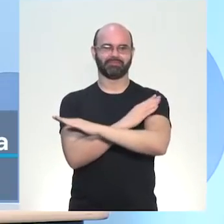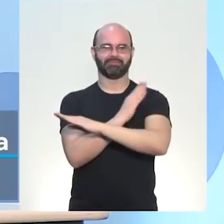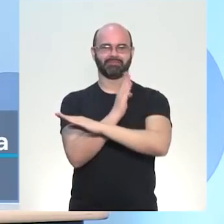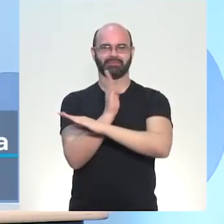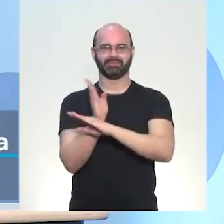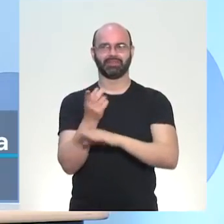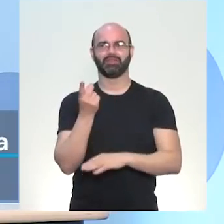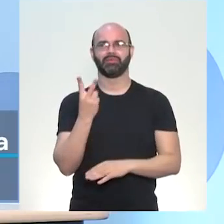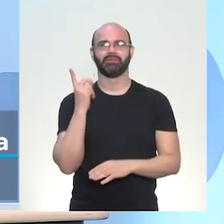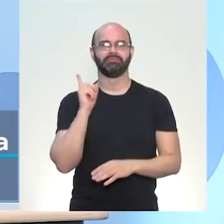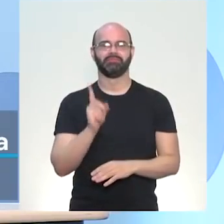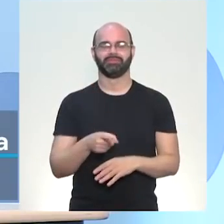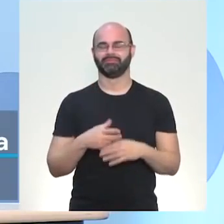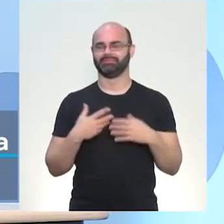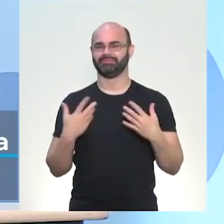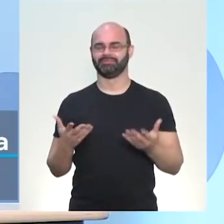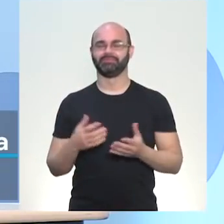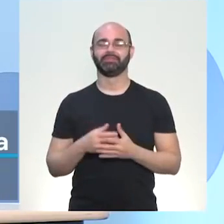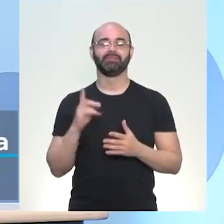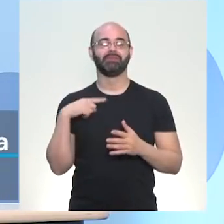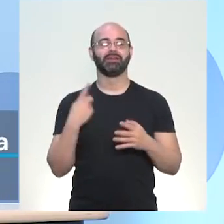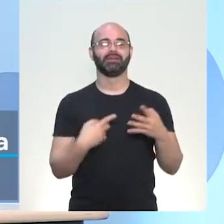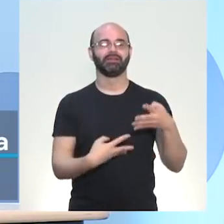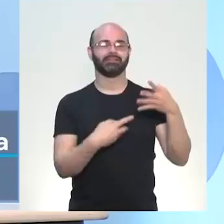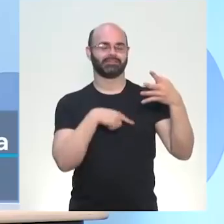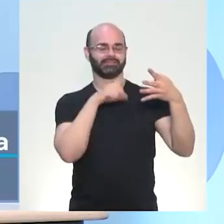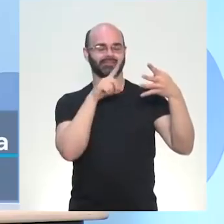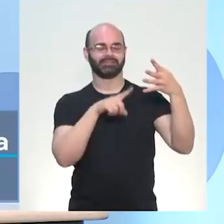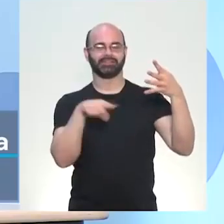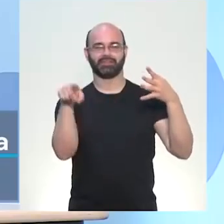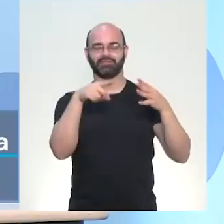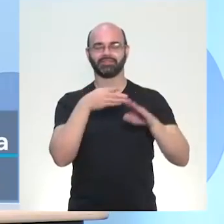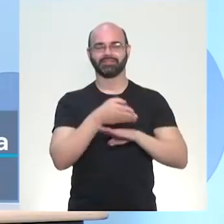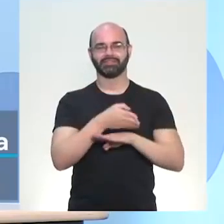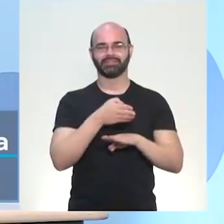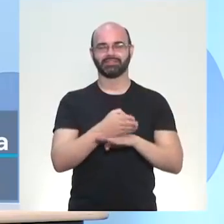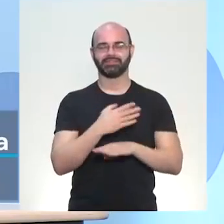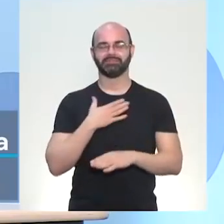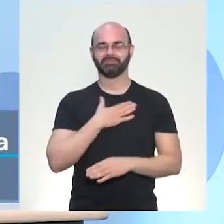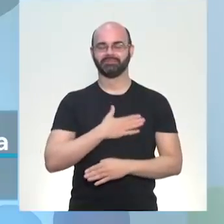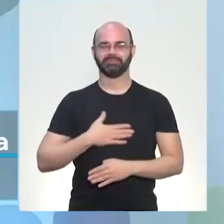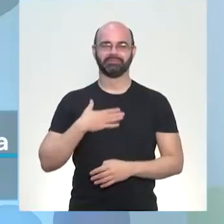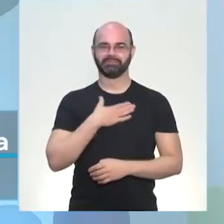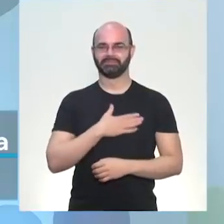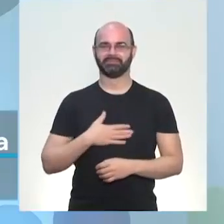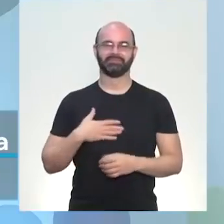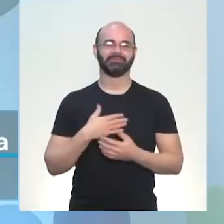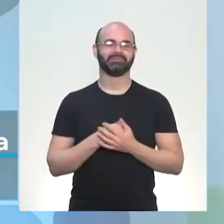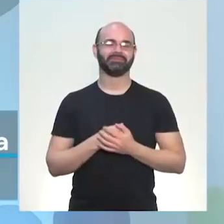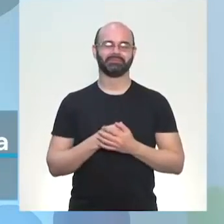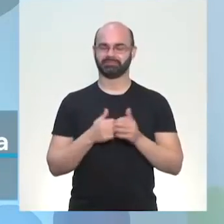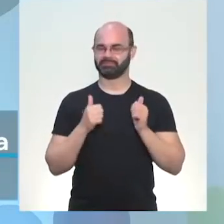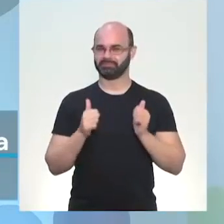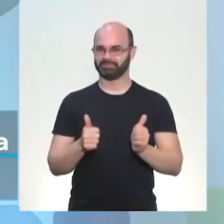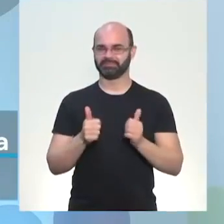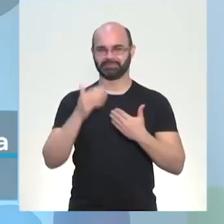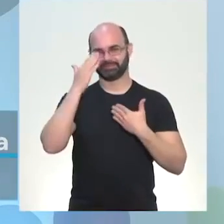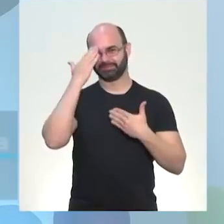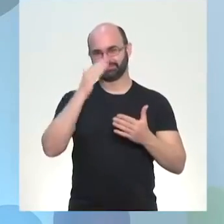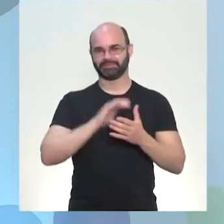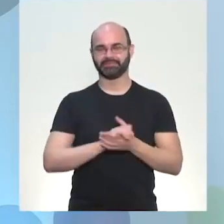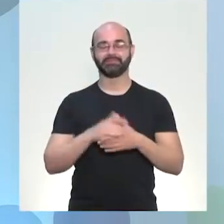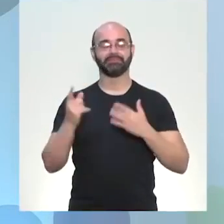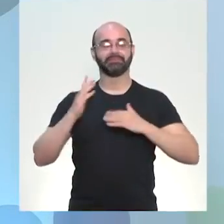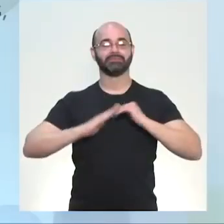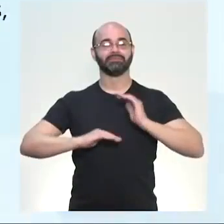fica sabendo que a gente está olhando aqui, está gostando muito aí da dedicação de vocês, viu? Valeu mesmo. Boa. Aí, só para não perder, pode pôr a habilidade,